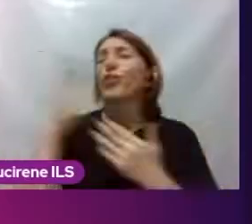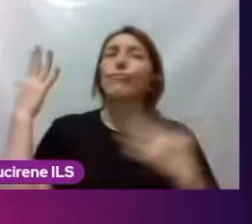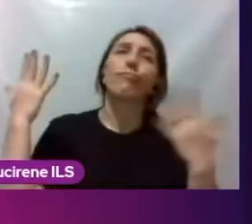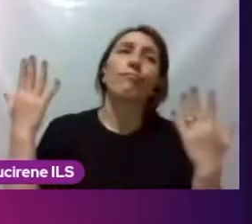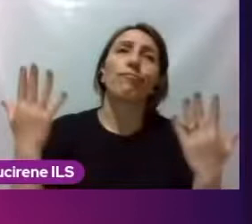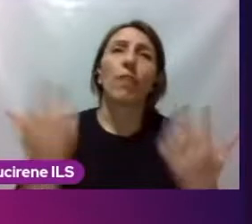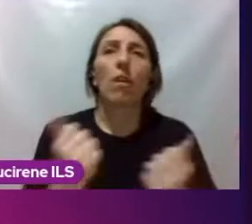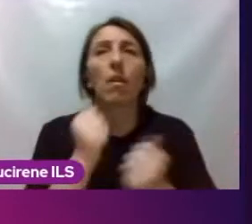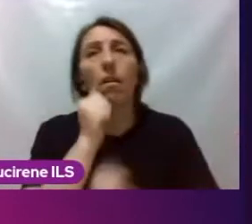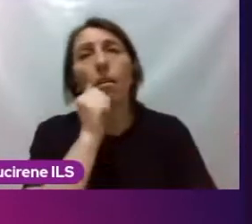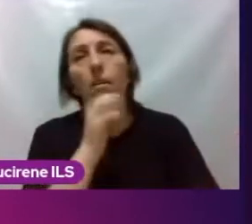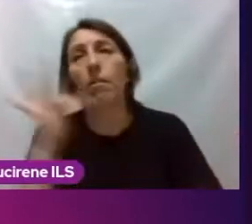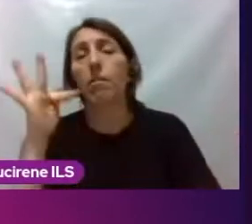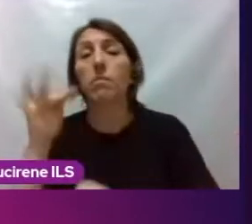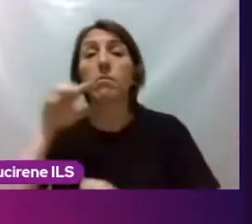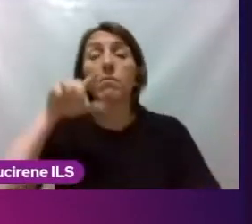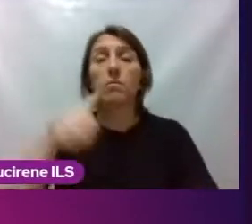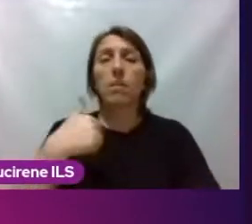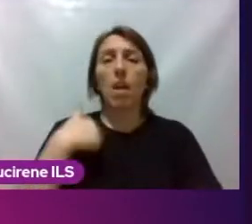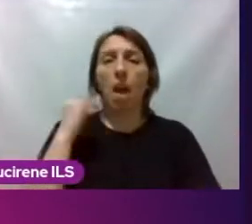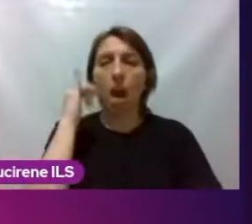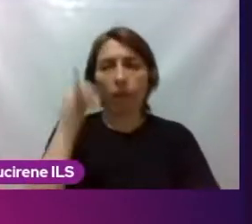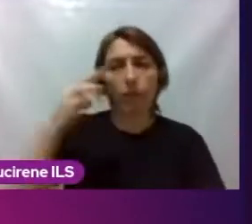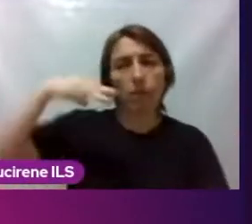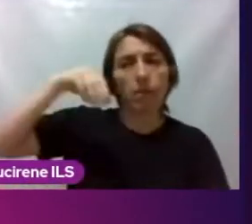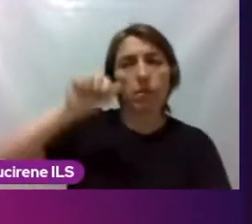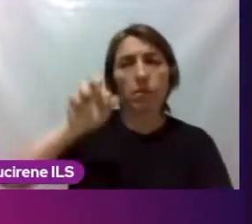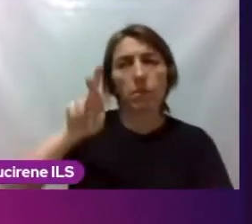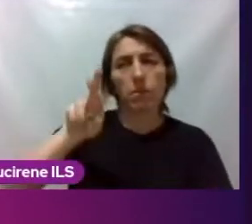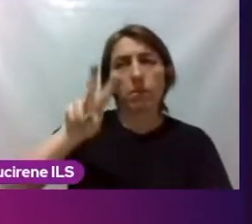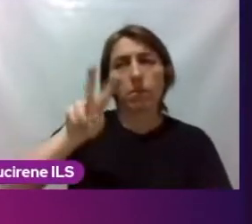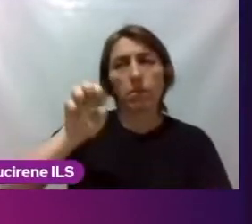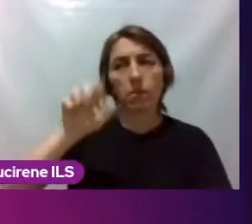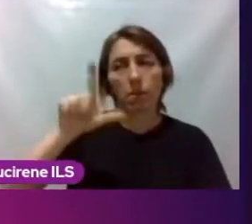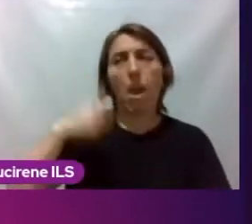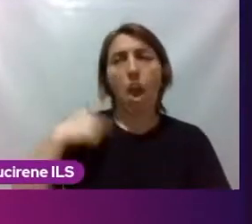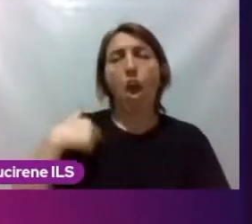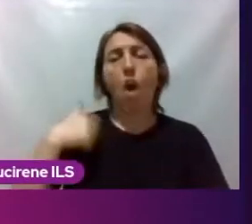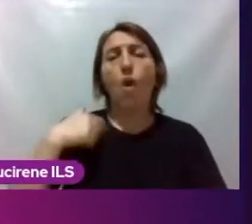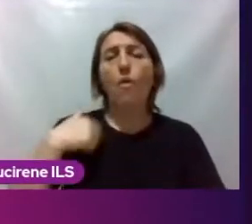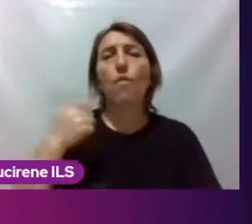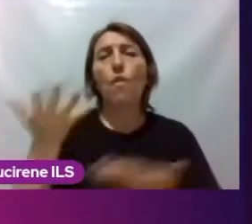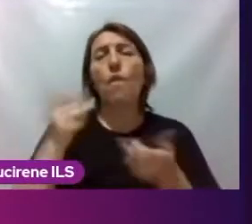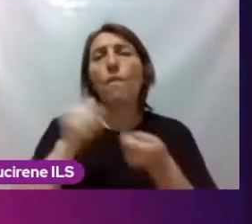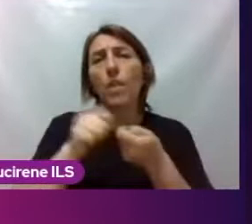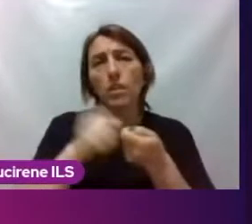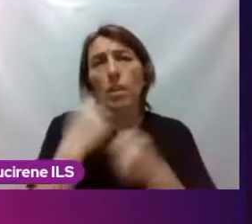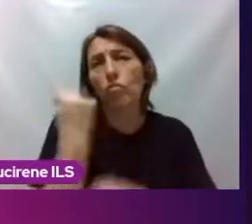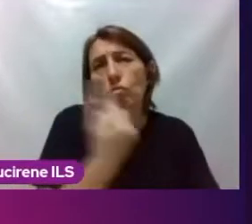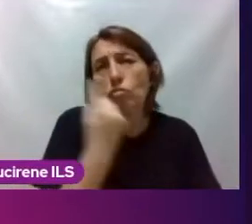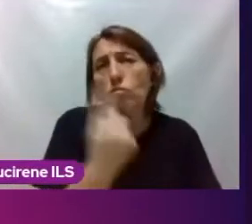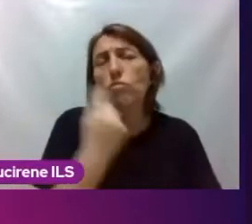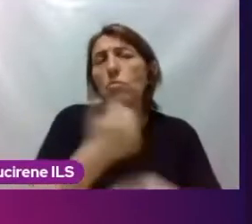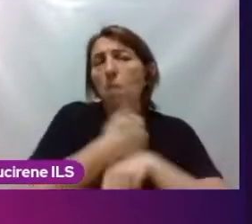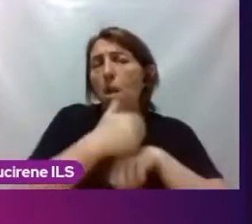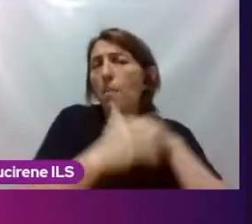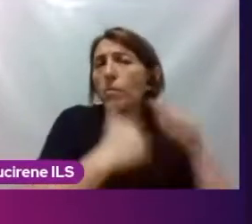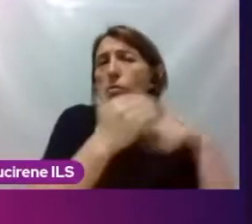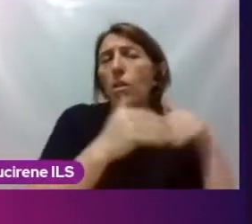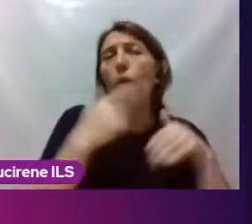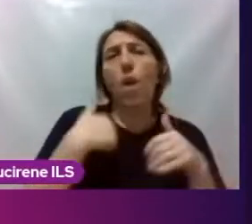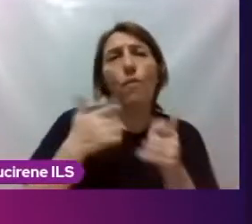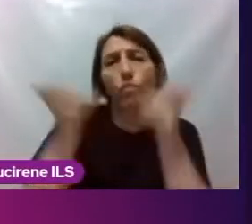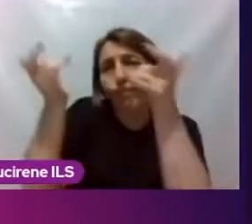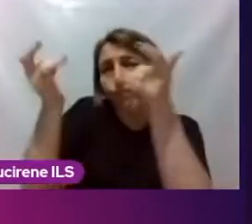editora. Eu já havia avisado a Marvel que eu ia sair da Marvel para tentar uma carreira autoral e tal, e faltavam 5 meses